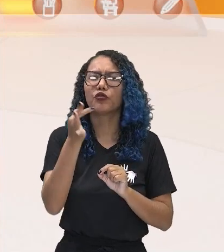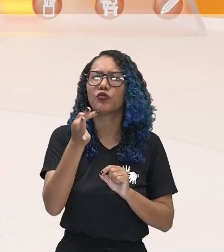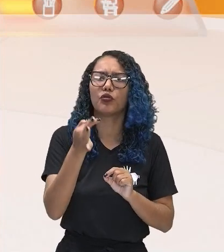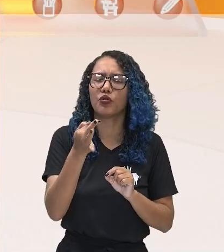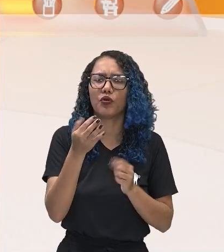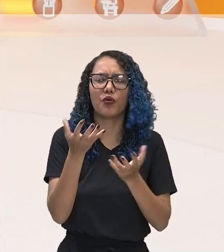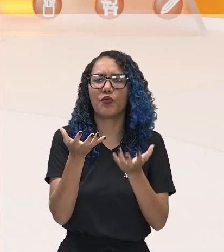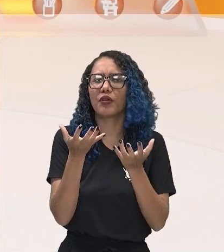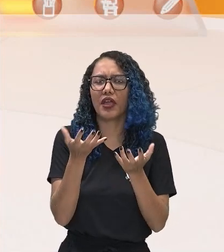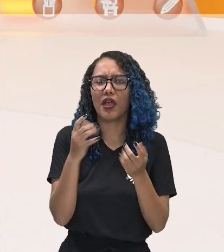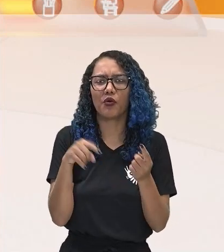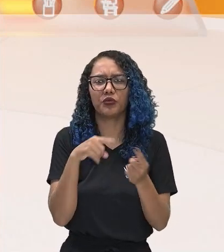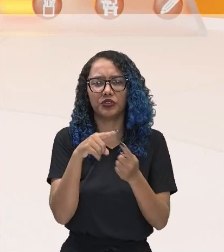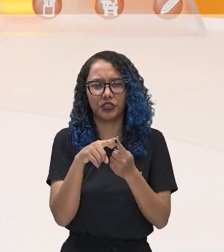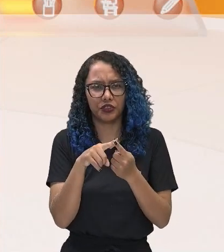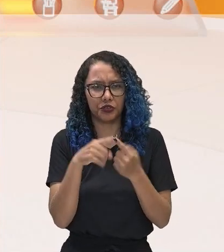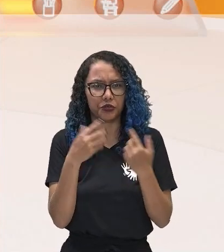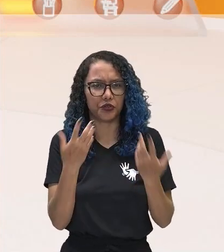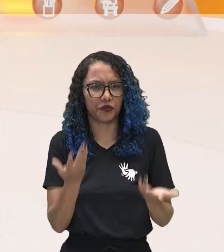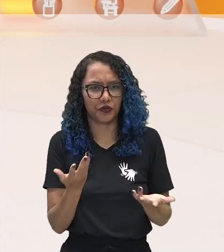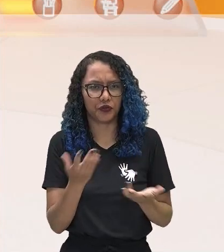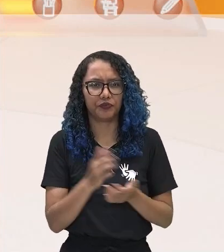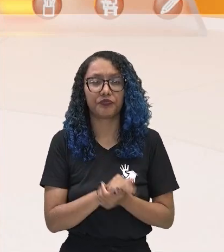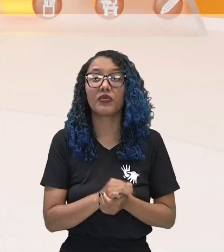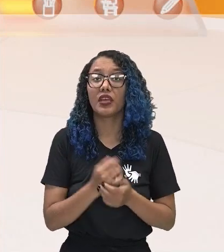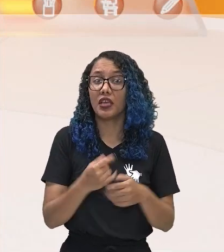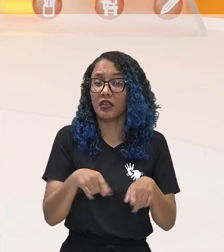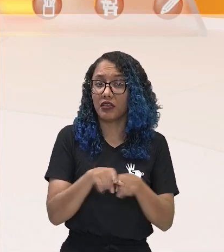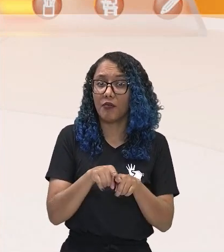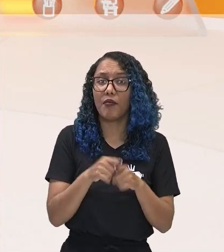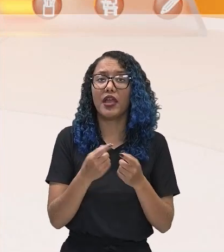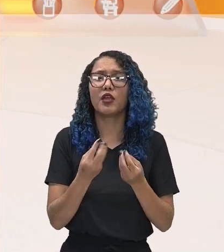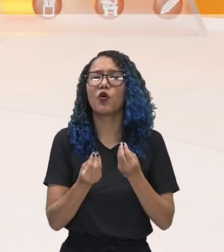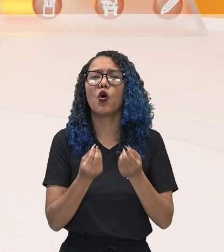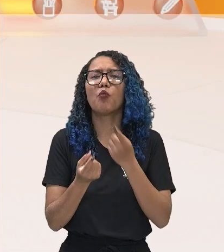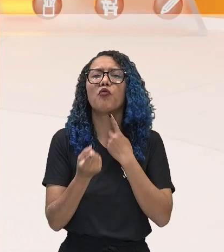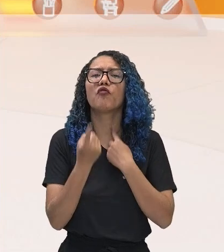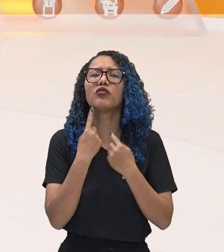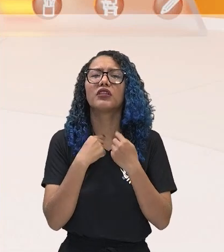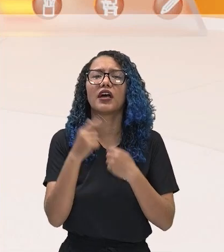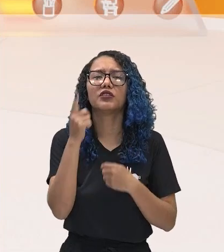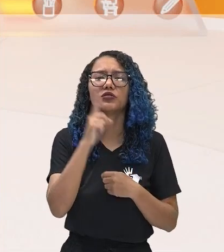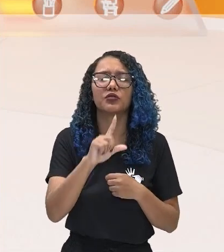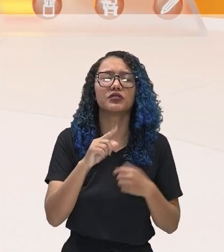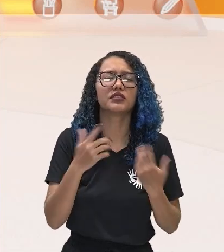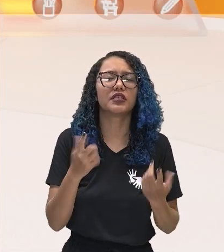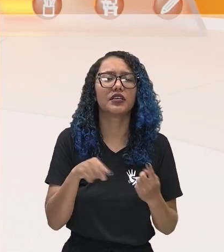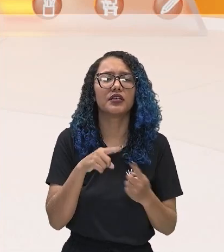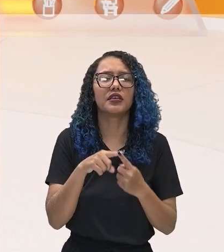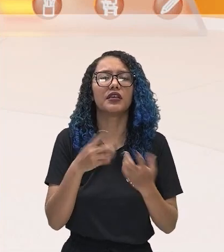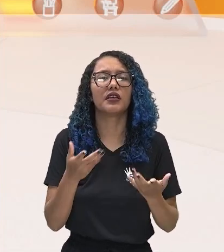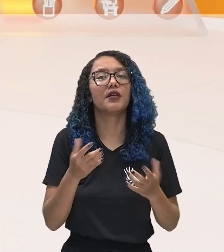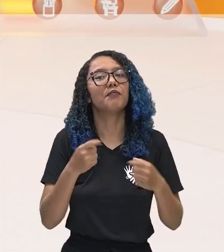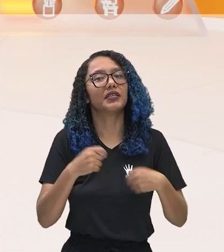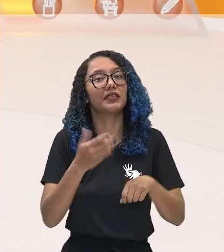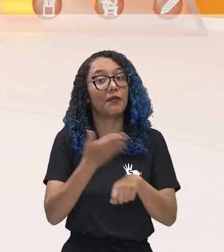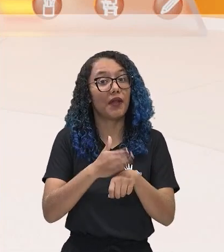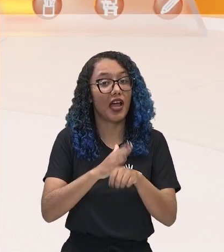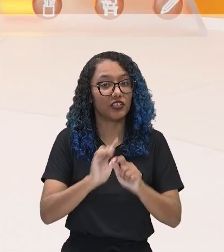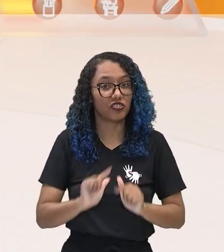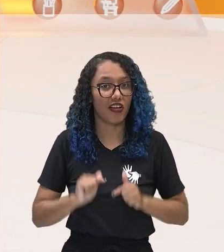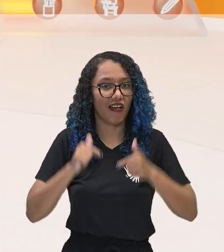vontade agindo, isto é, escolhendo. Tá? Vocês estão percebendo que eu estou falando muito nessa questão aí,